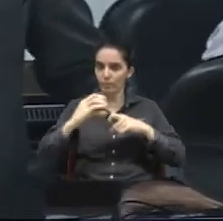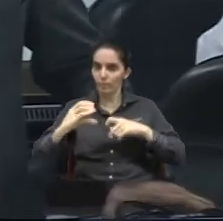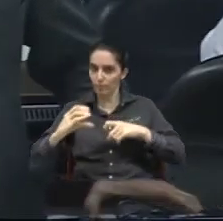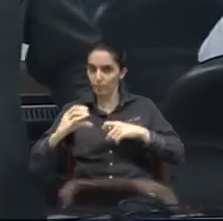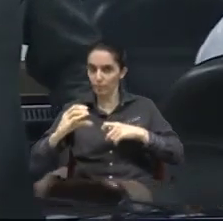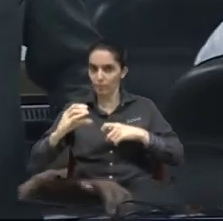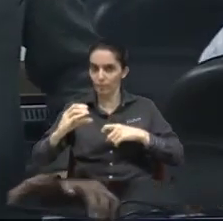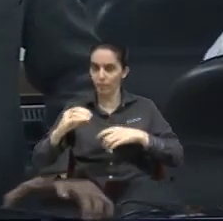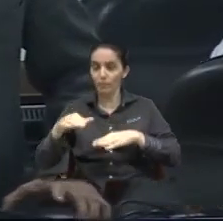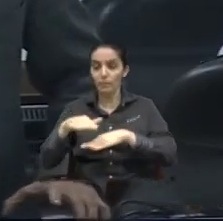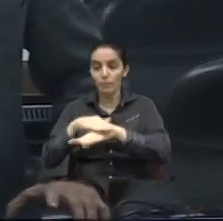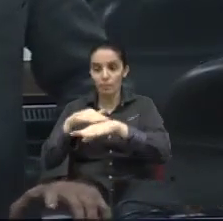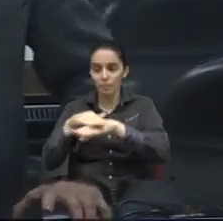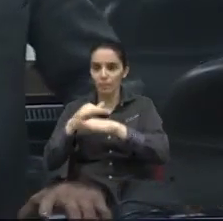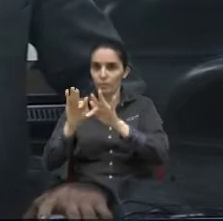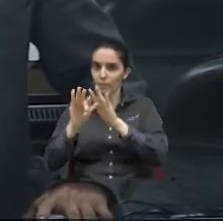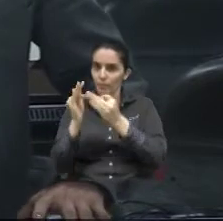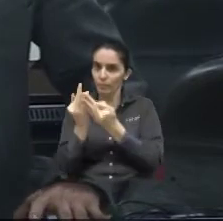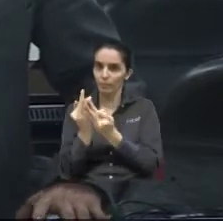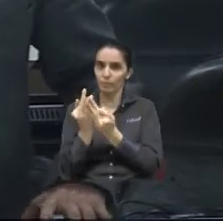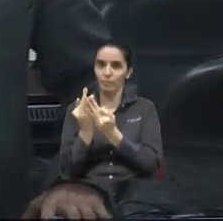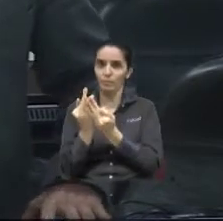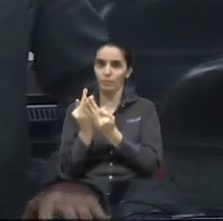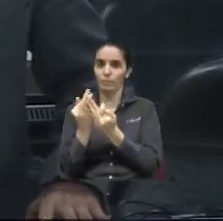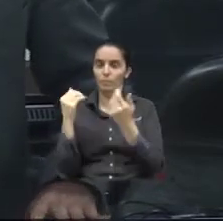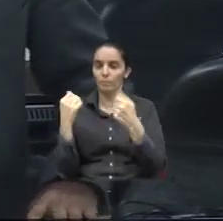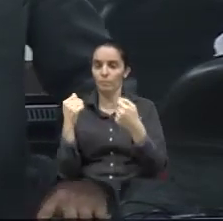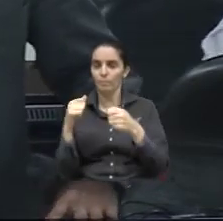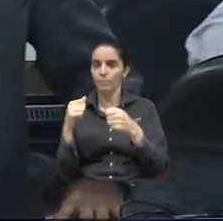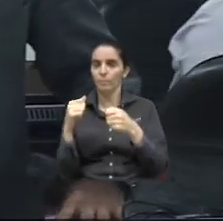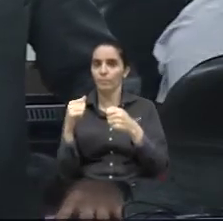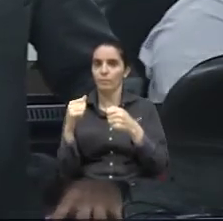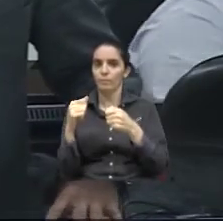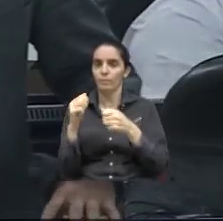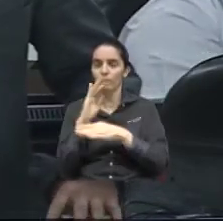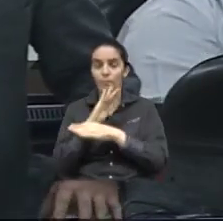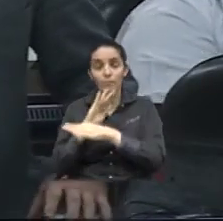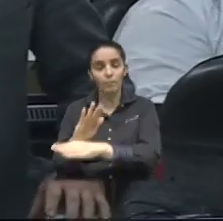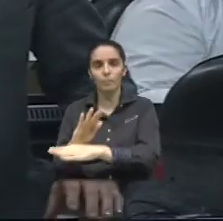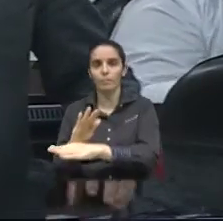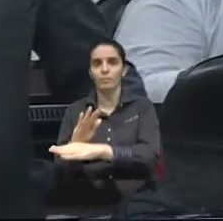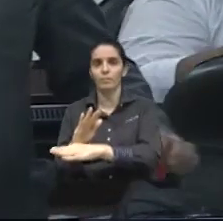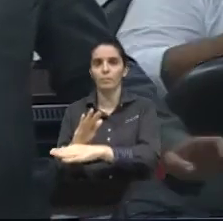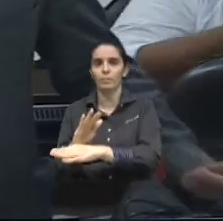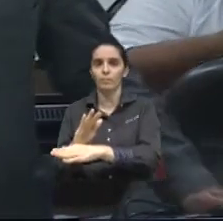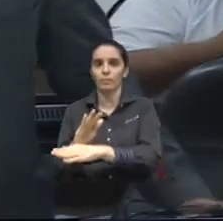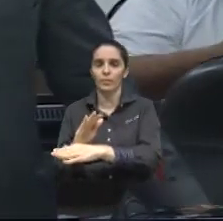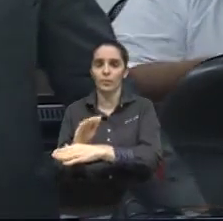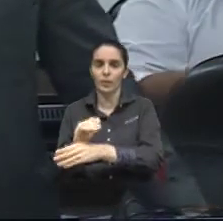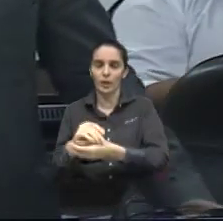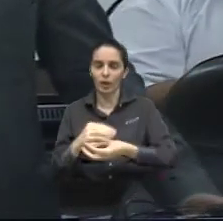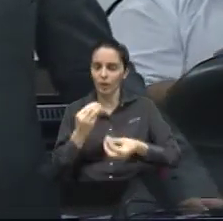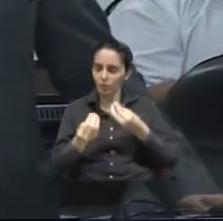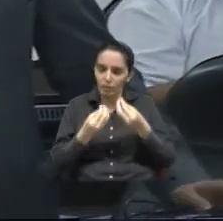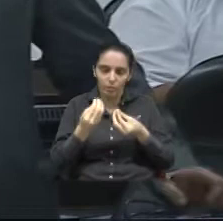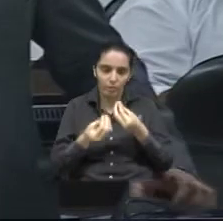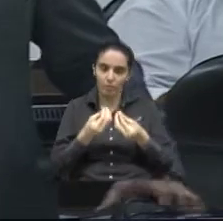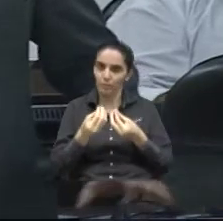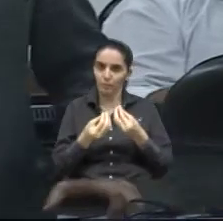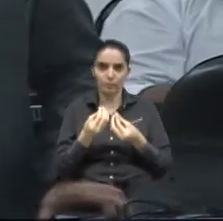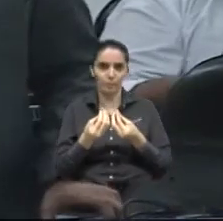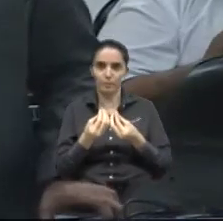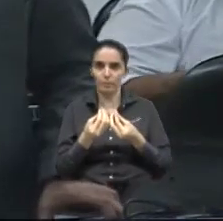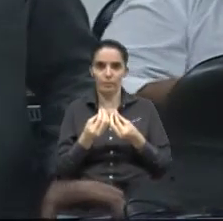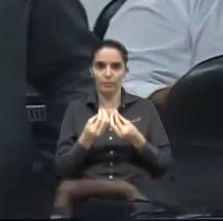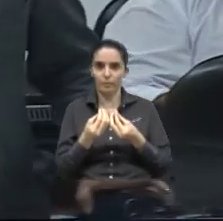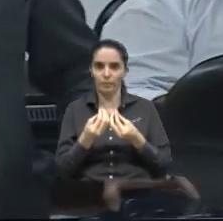dê minimamente a assistência necessária. De forma alguma vai corrigir